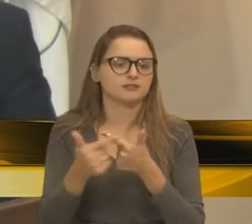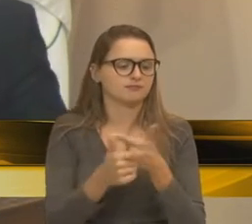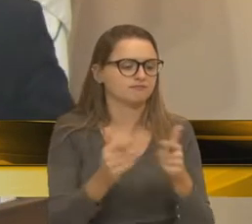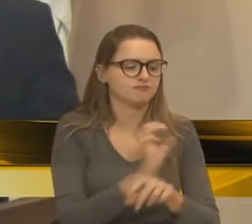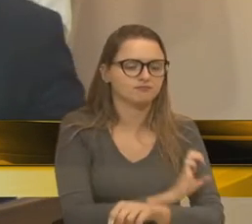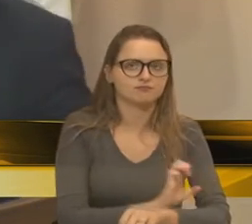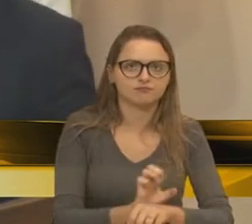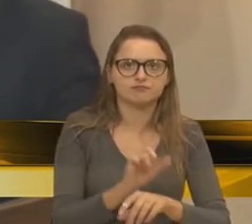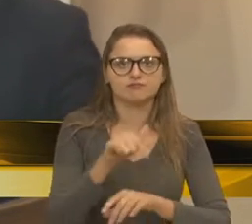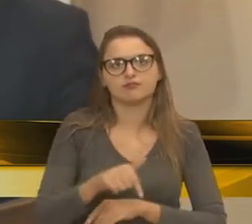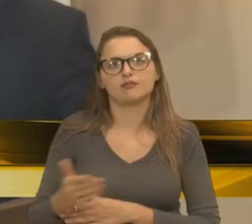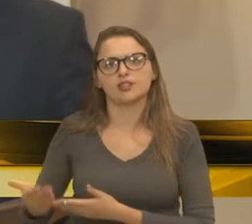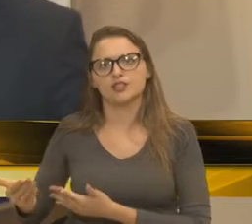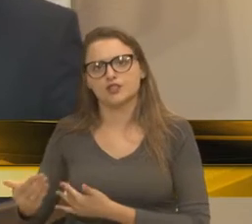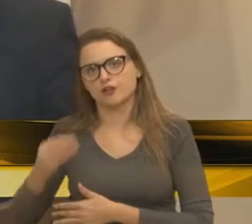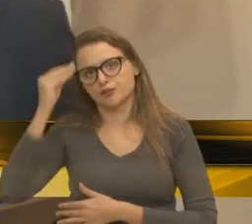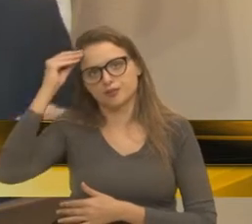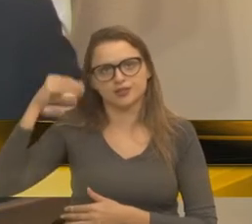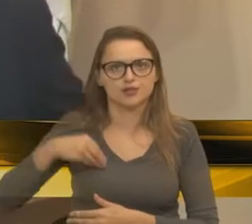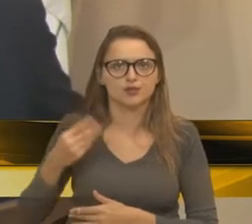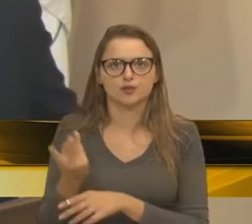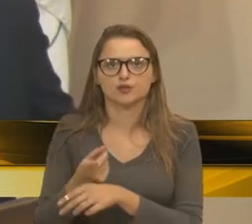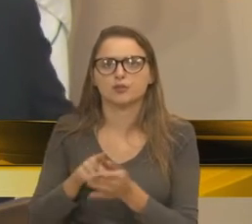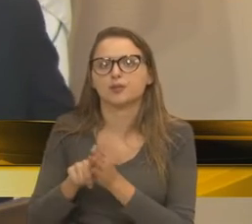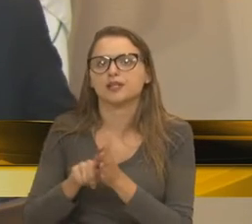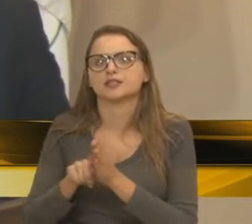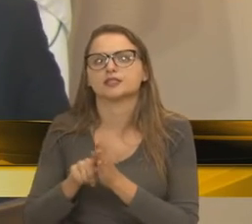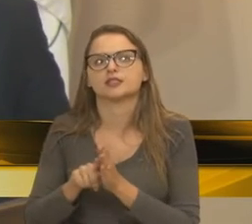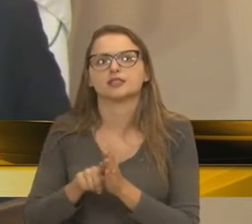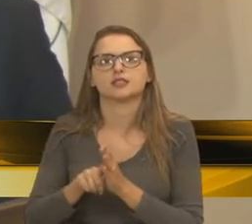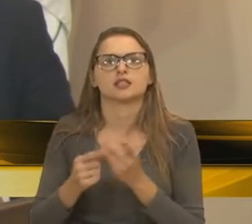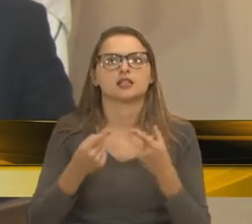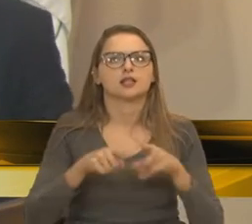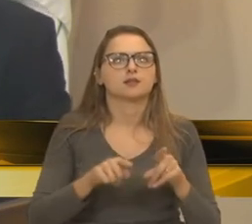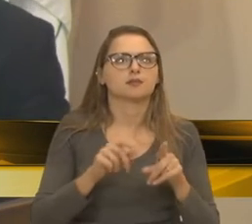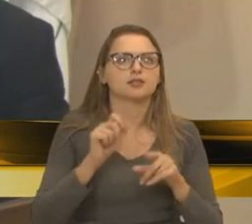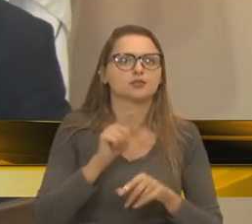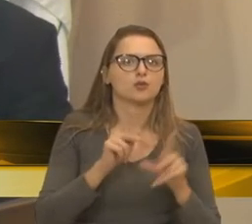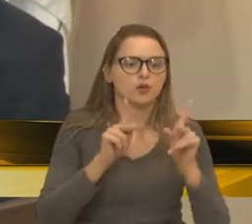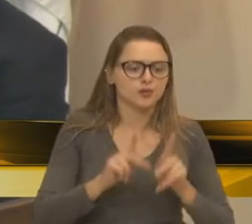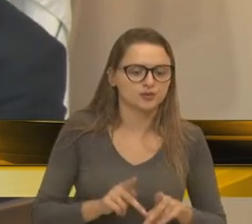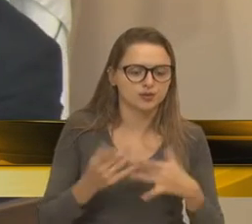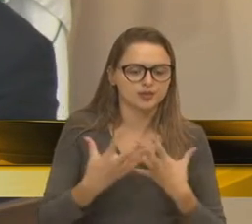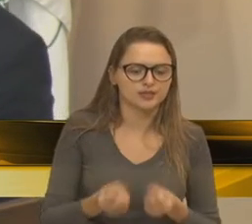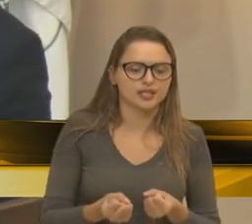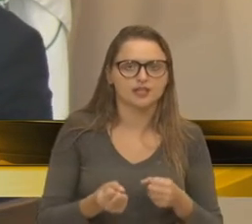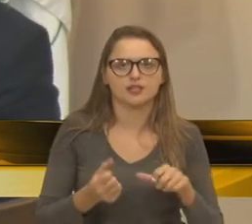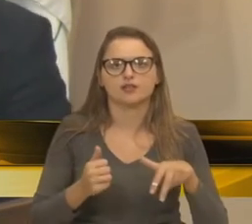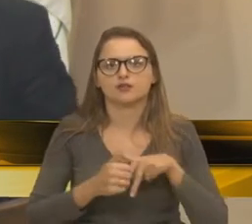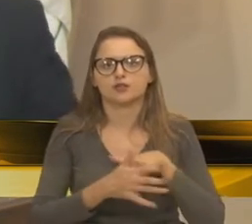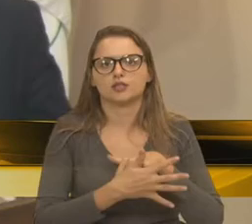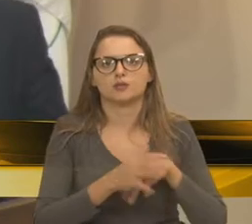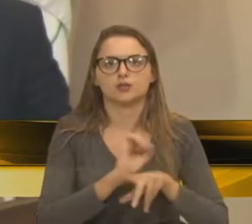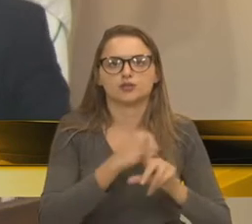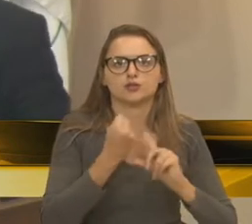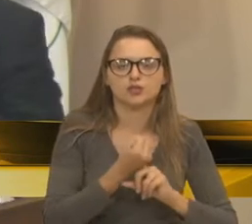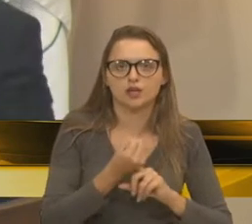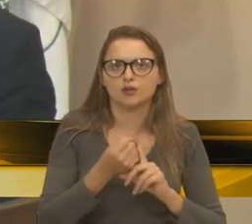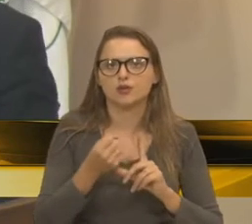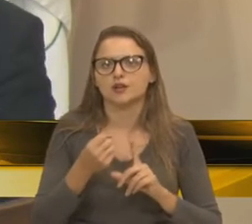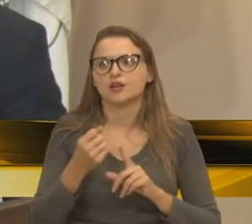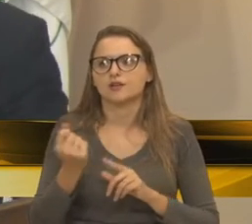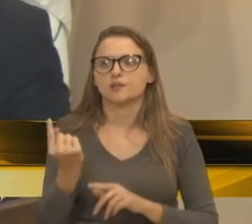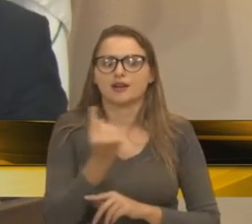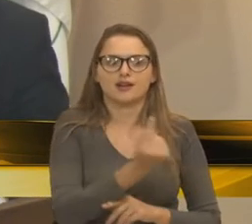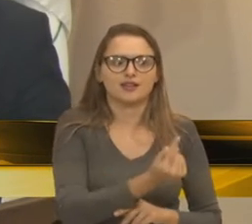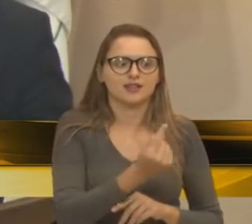vezes, jovem preguiçoso, vai e busca, mas quem é que tira um jovem pobre, vulnerável, às vezes com problemas familiares de casa, para que ele procure